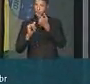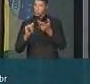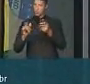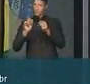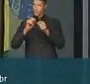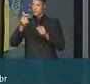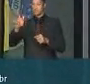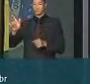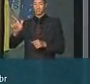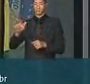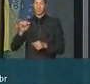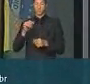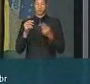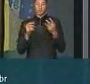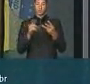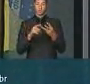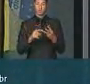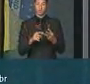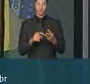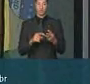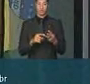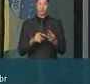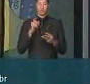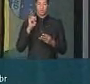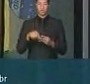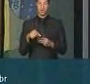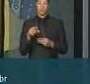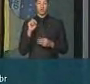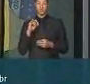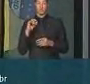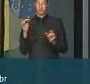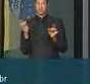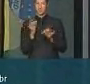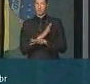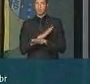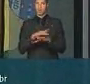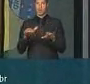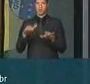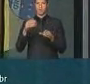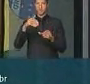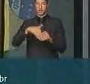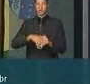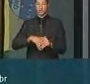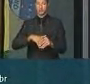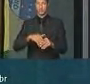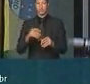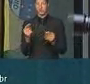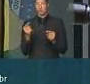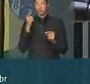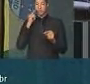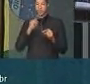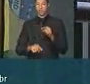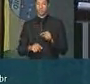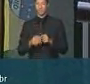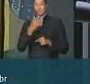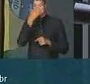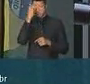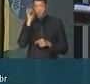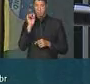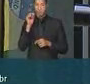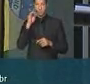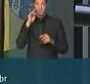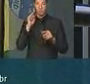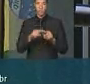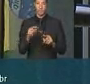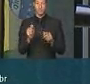exatamente outra aí é terceiro turno é como se terminada a eleição a oposição e aqueles que não